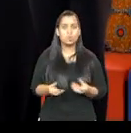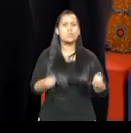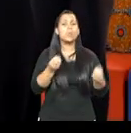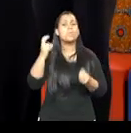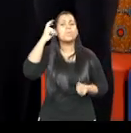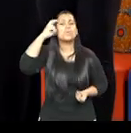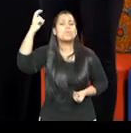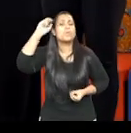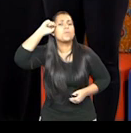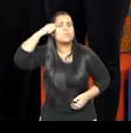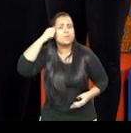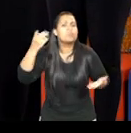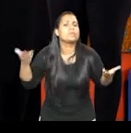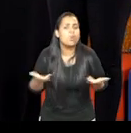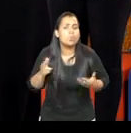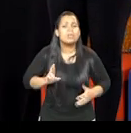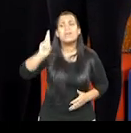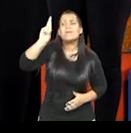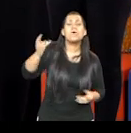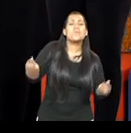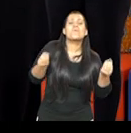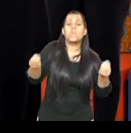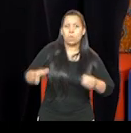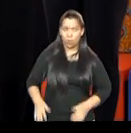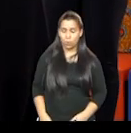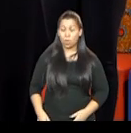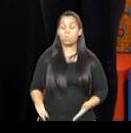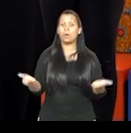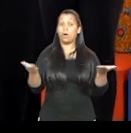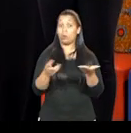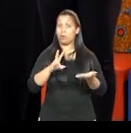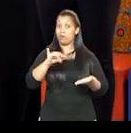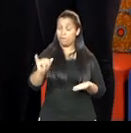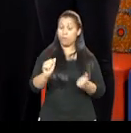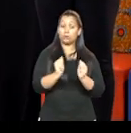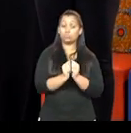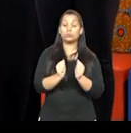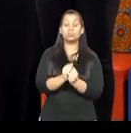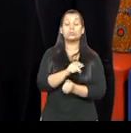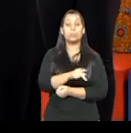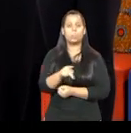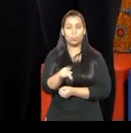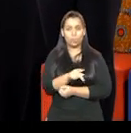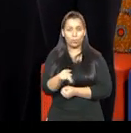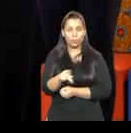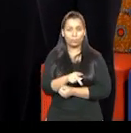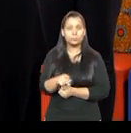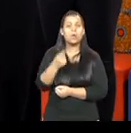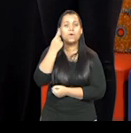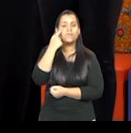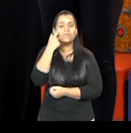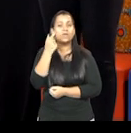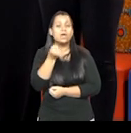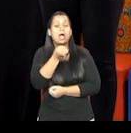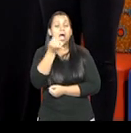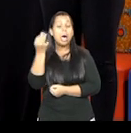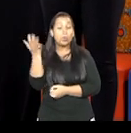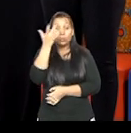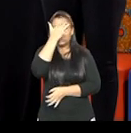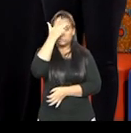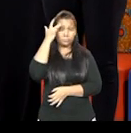cultura atualmente? Como ela é representada? Nós vamos agora, com a professora Carol, observar algumas figuras e